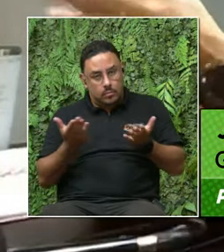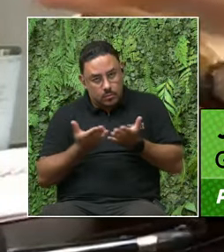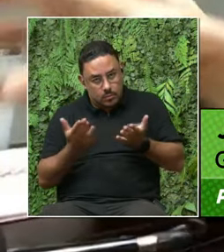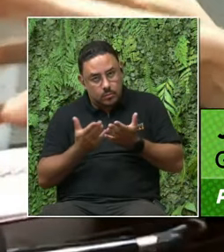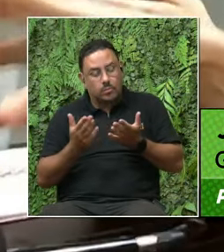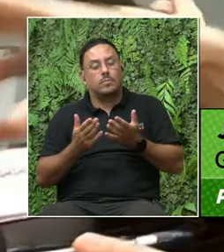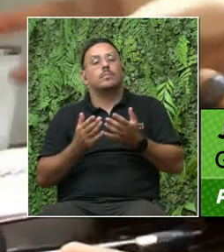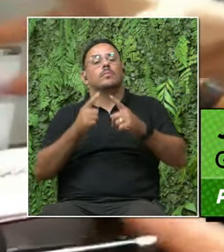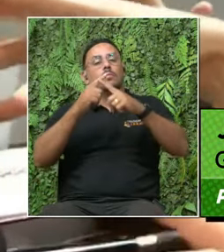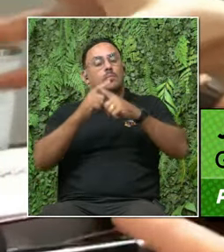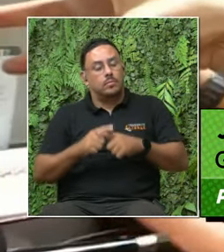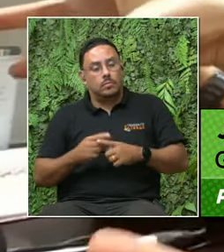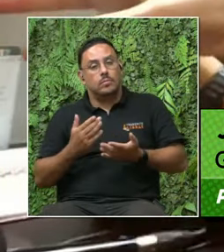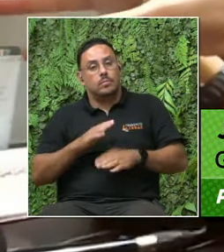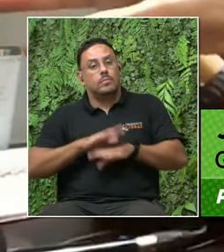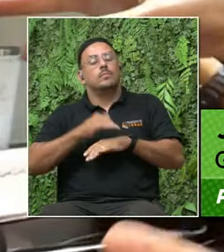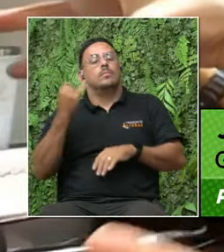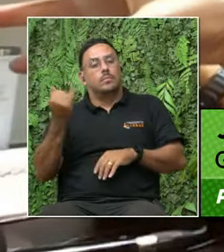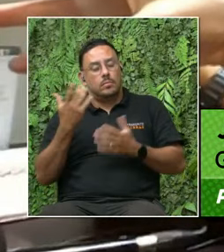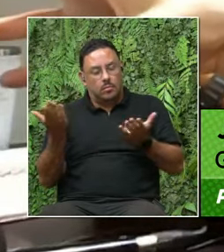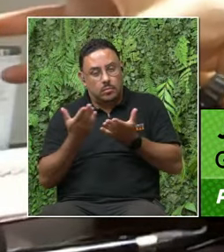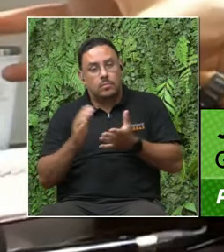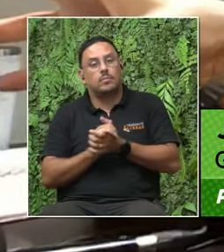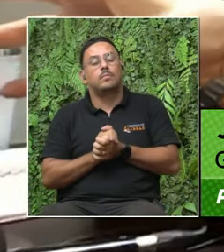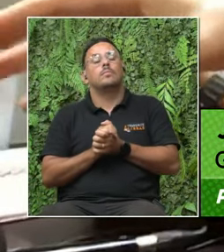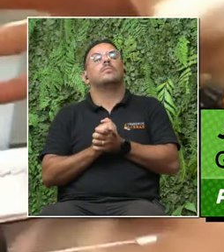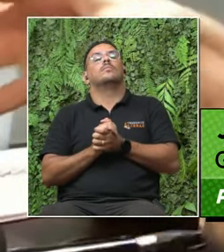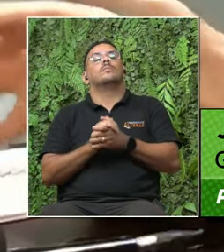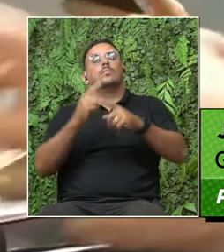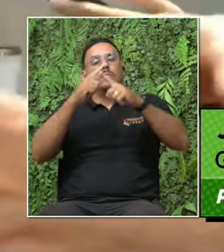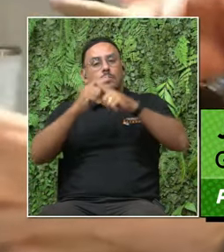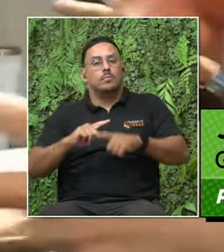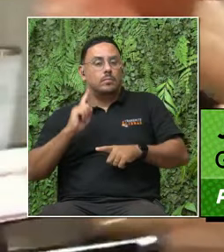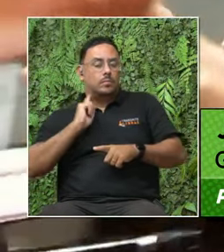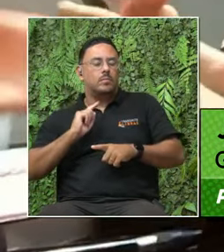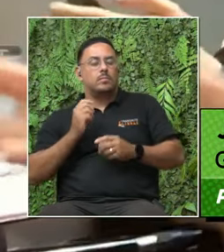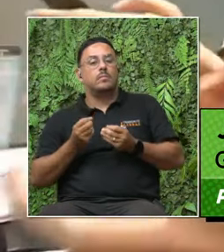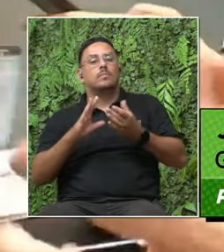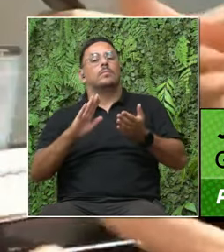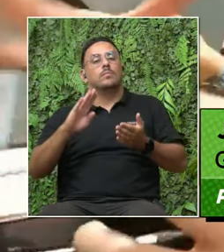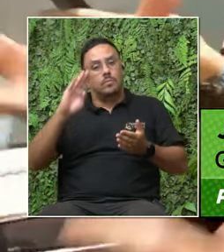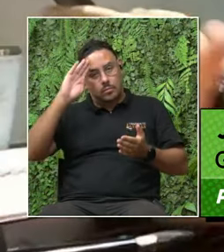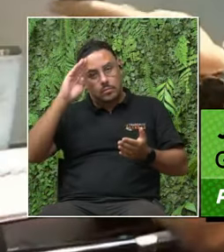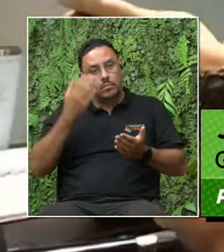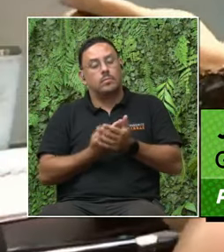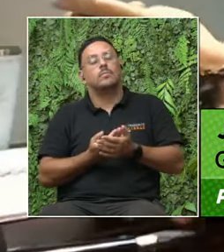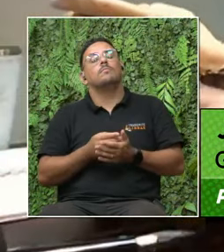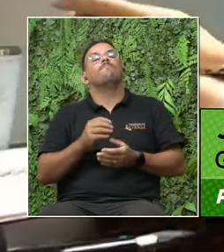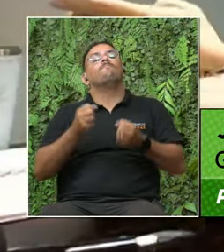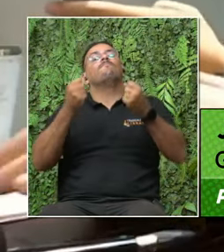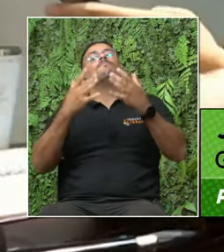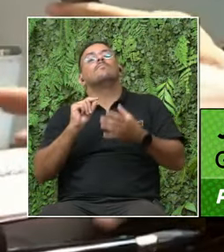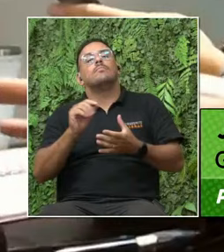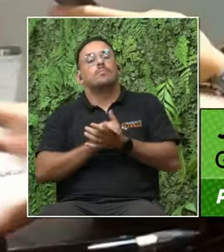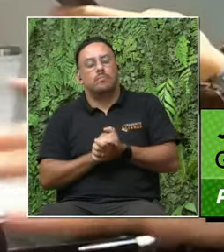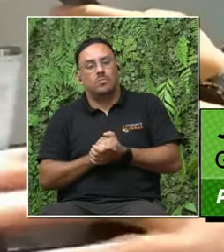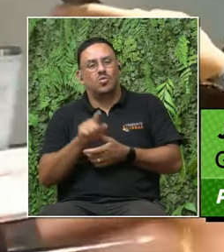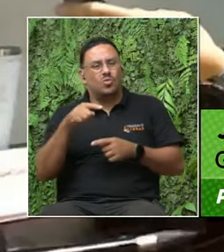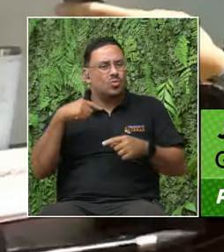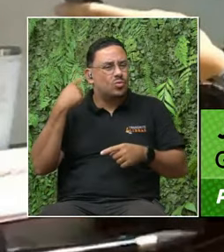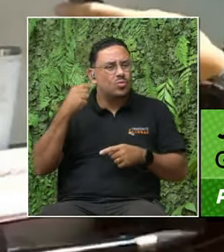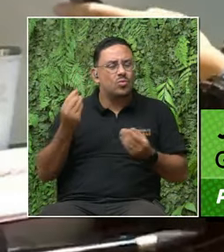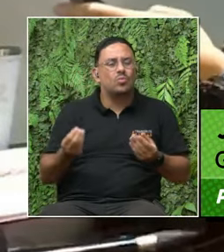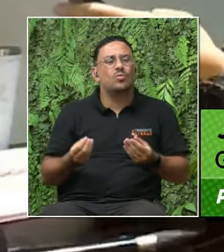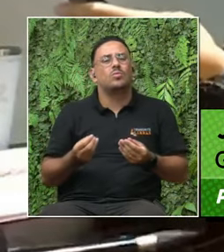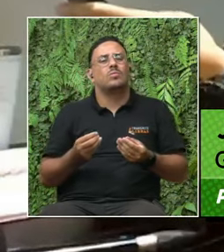agora mas sem dúvida nenhuma o campeonato mineiro vai servir para nos dar mais confiança pro resto da temporada agora me explica aqui aquela loucura do homem